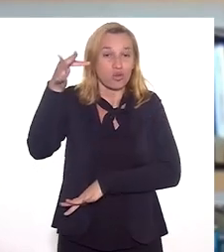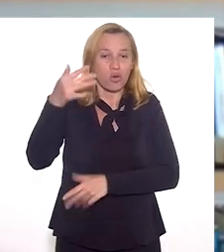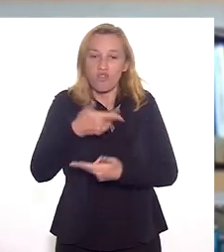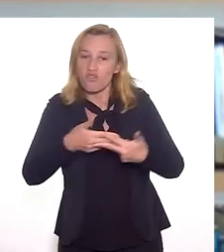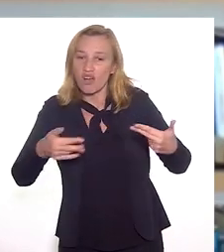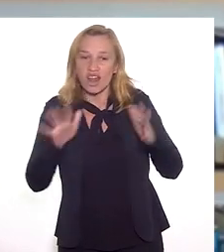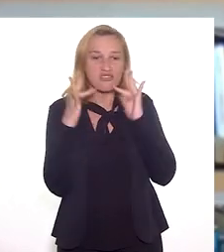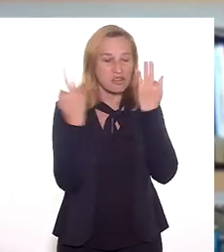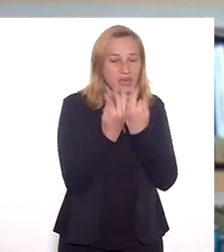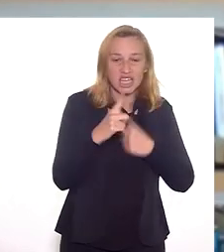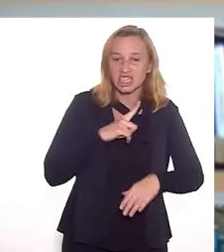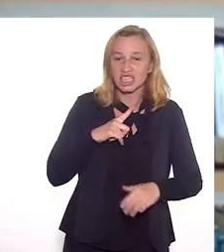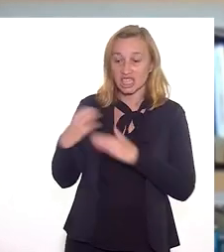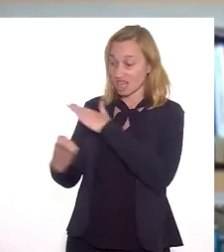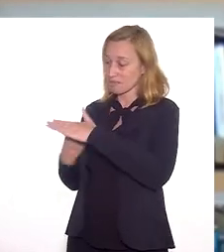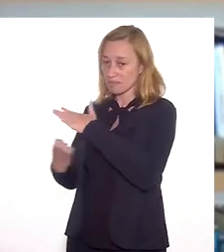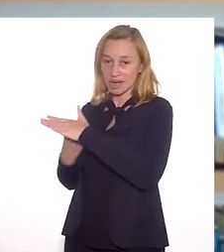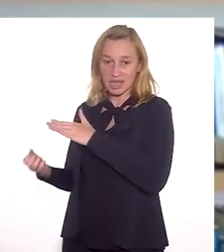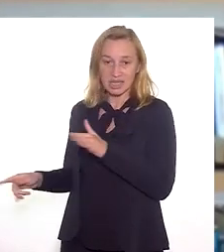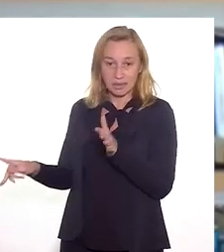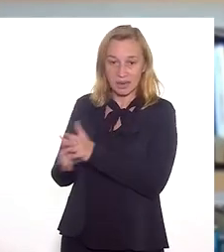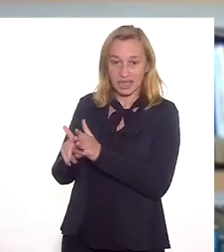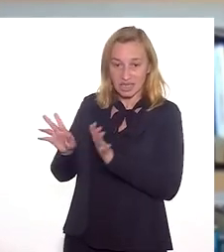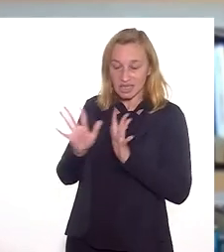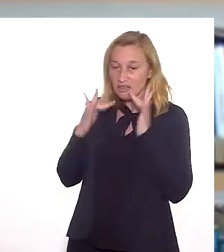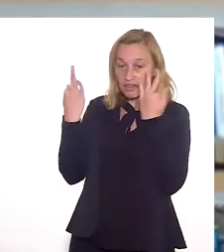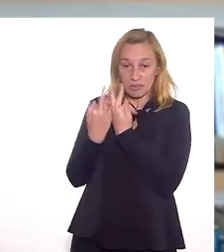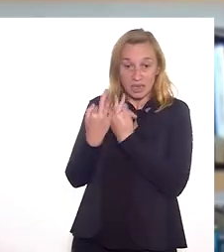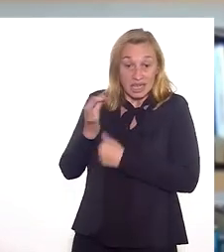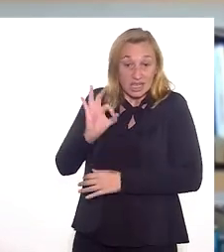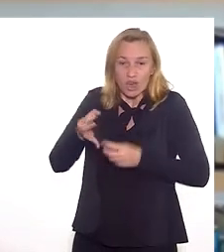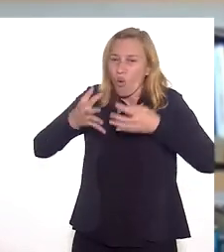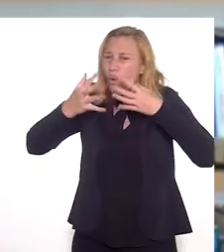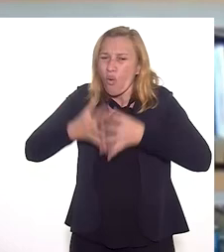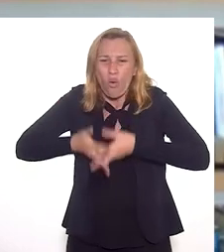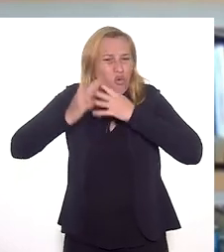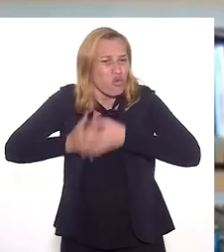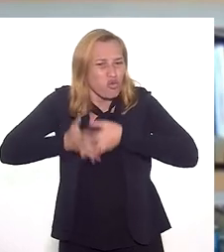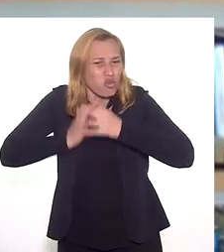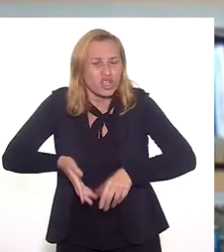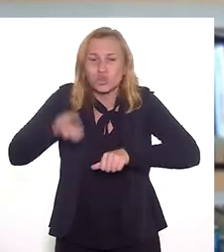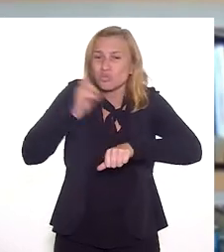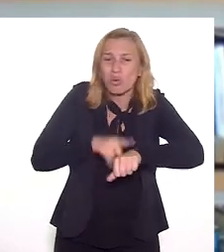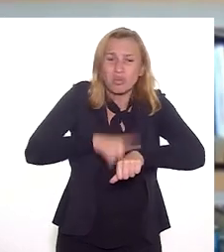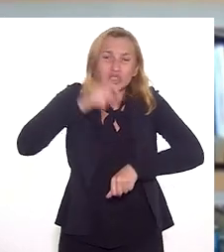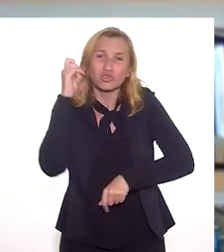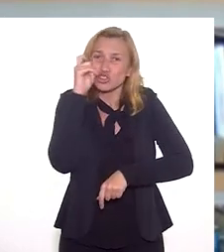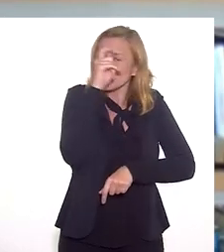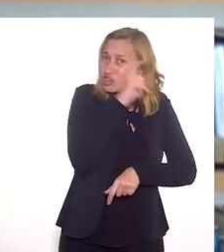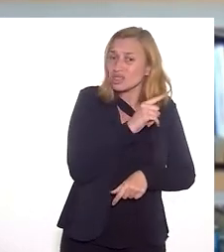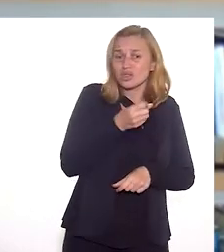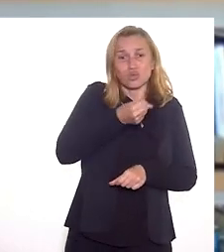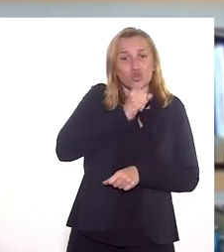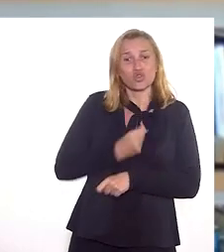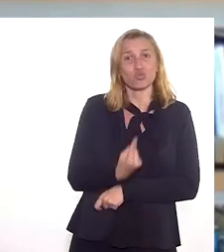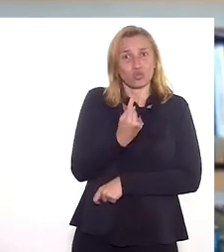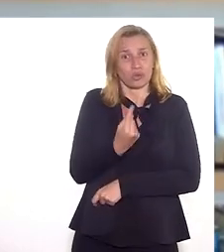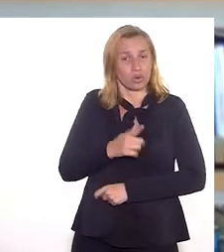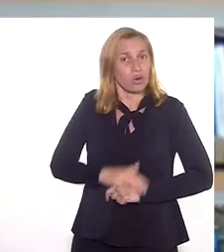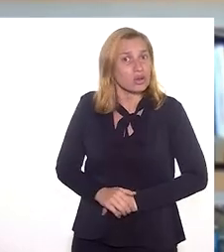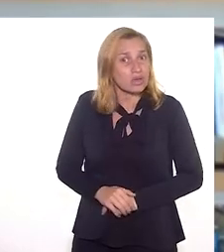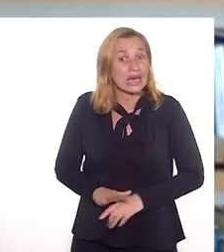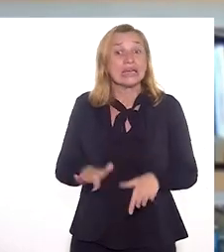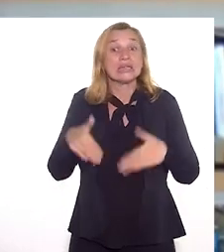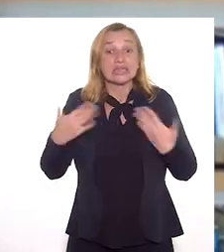futuro, muitas famílias que têm empresas familiares, por exemplo, se poupam de conflitos num momento já tão duro de